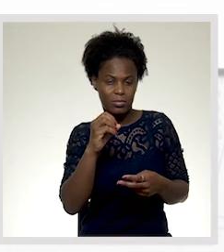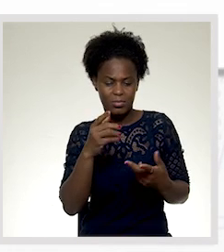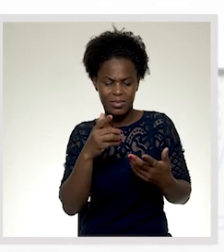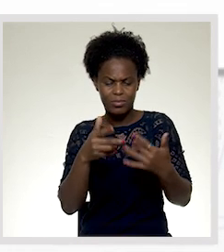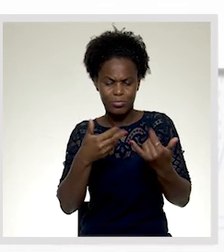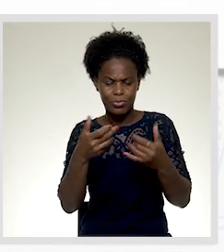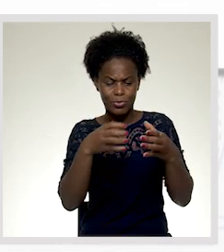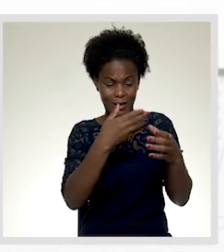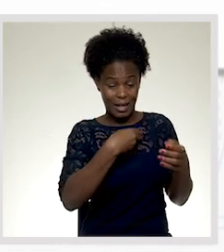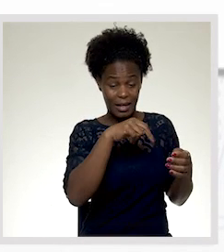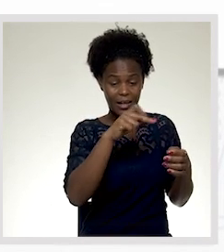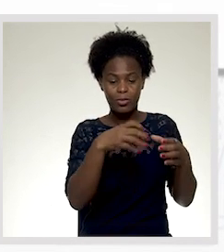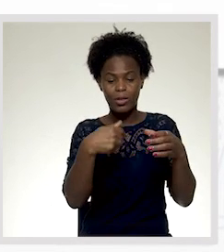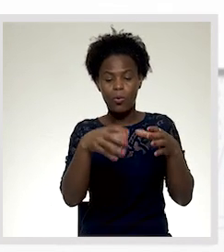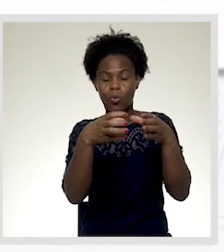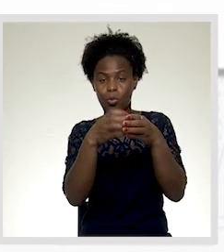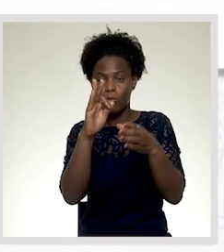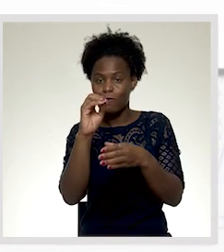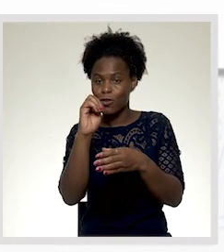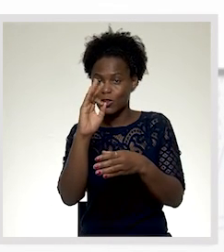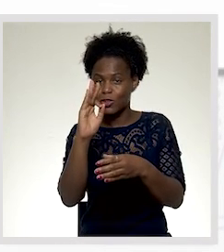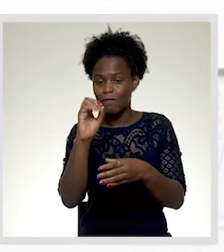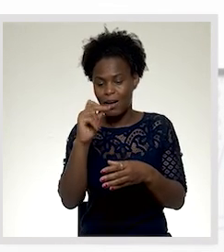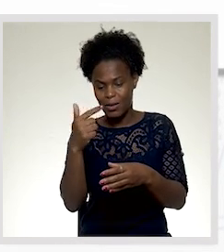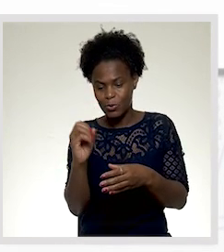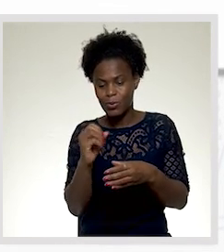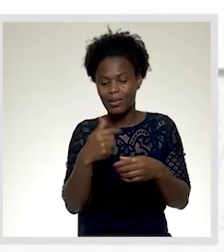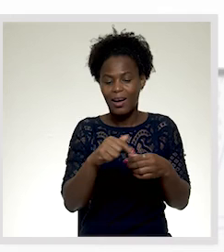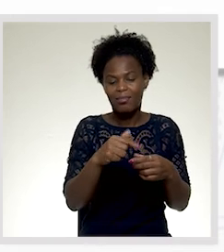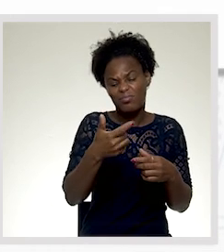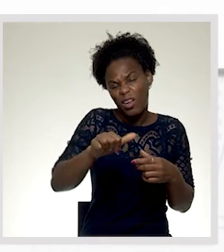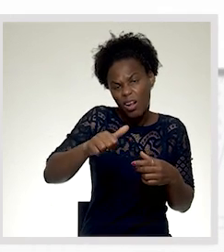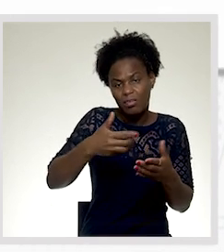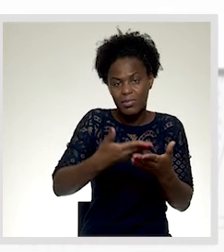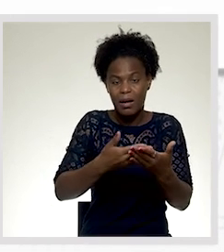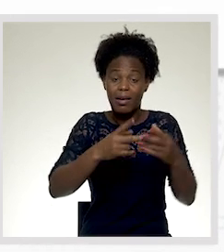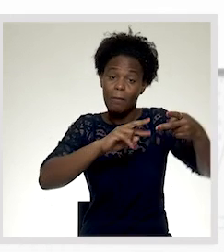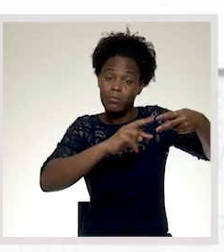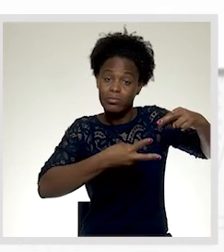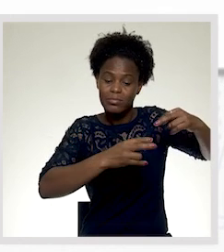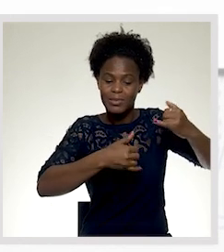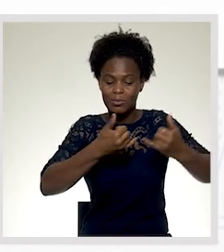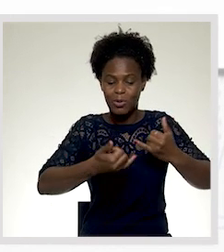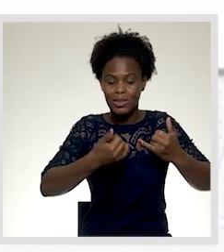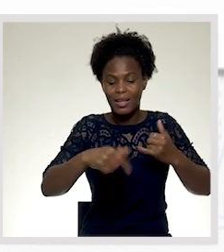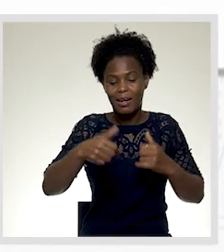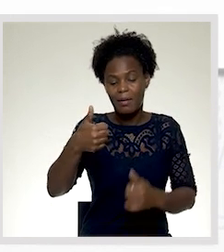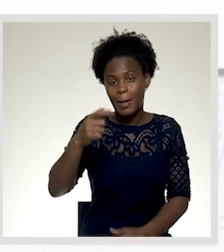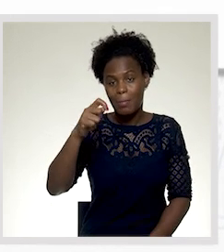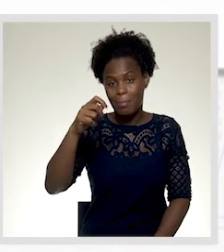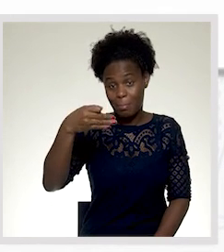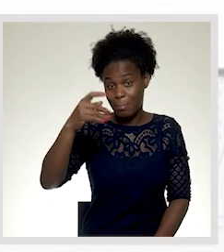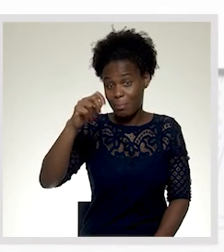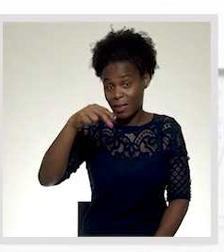um ácido fosfórico que confere a acidez à molécula. Temos aqui uma pentose ou um açúcar, que nesse caso é